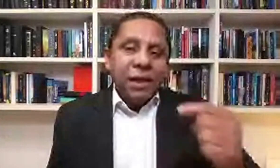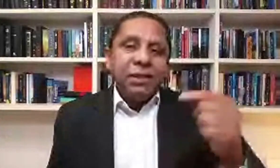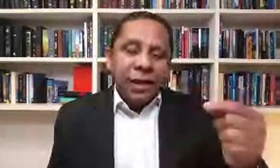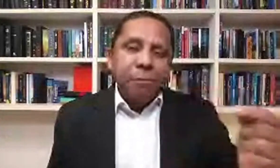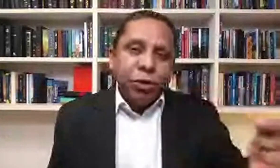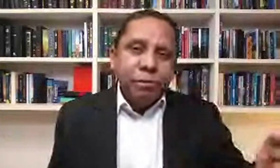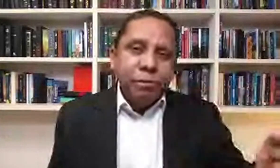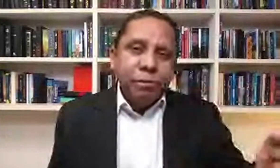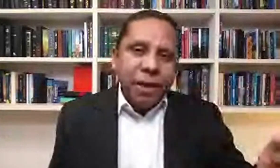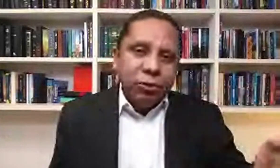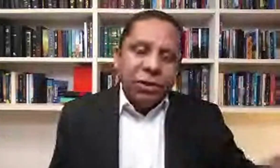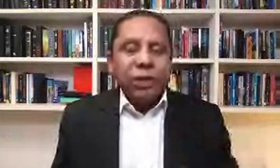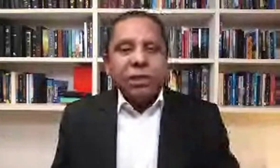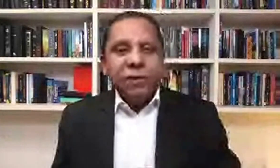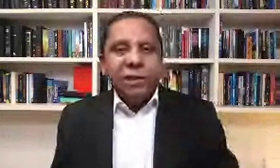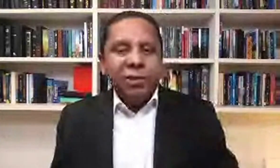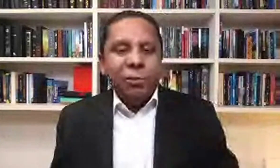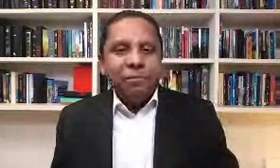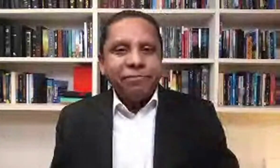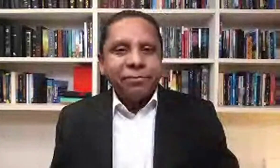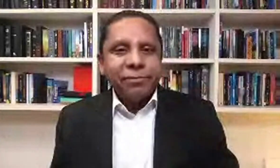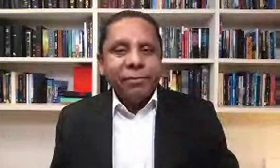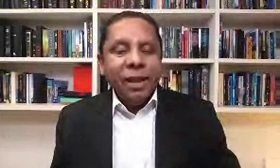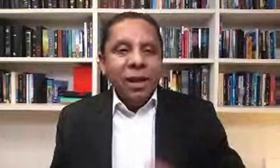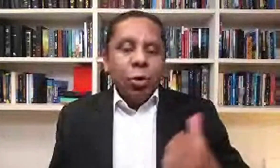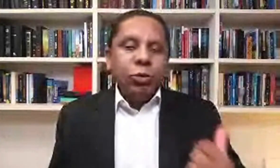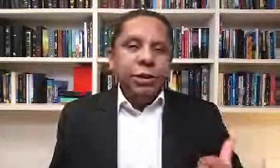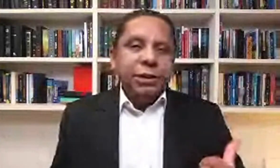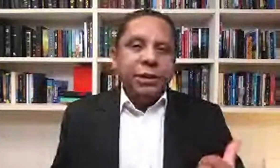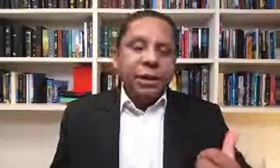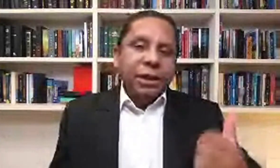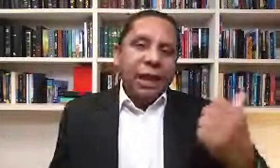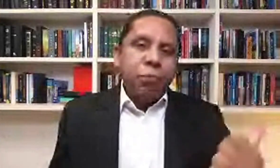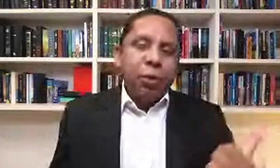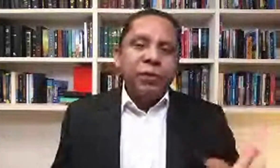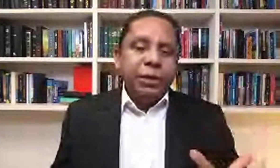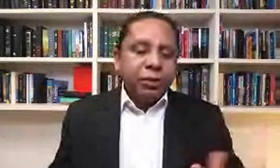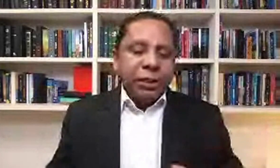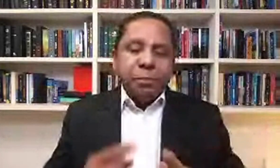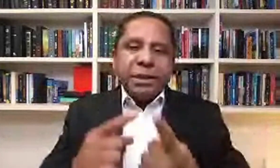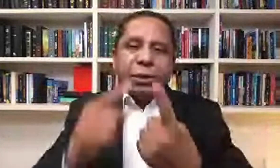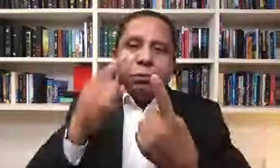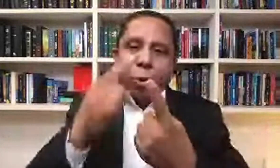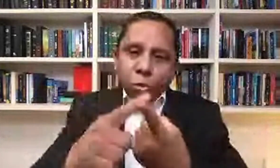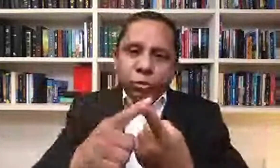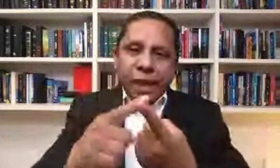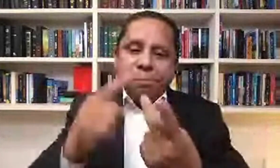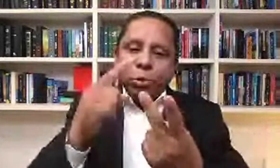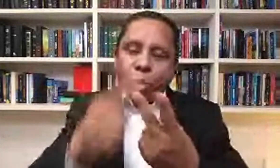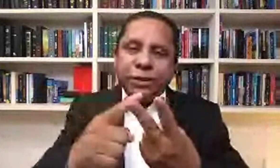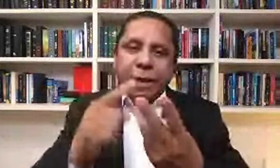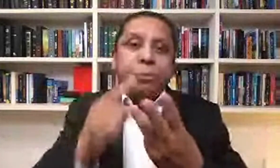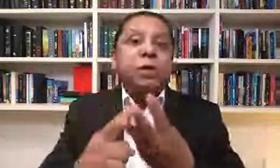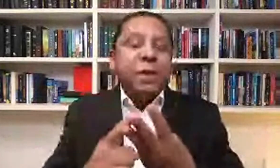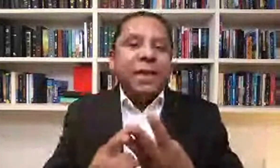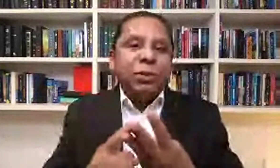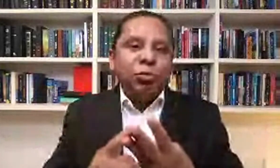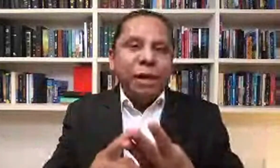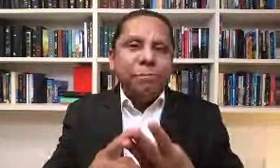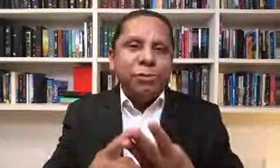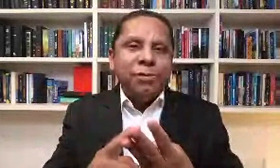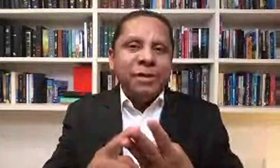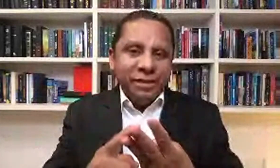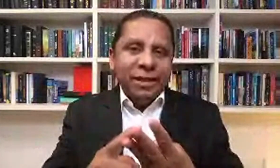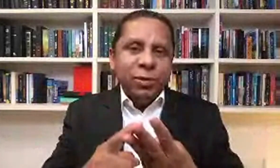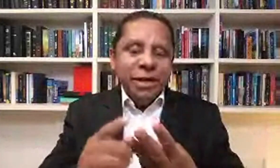aqueles três tempos e meio de Daniel 5. Quando diz que lá o povo de Deus seria perseguido por um tempo, dois tempos e metade